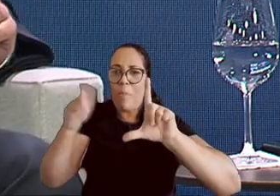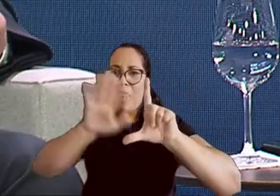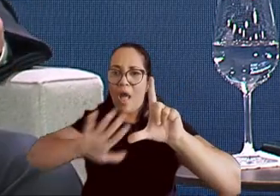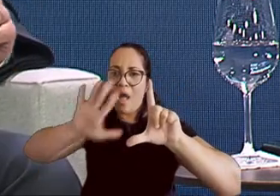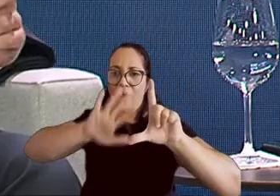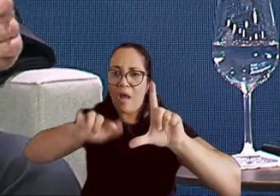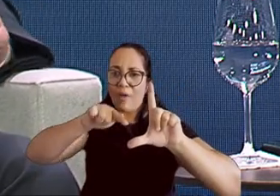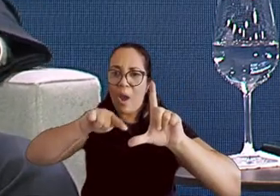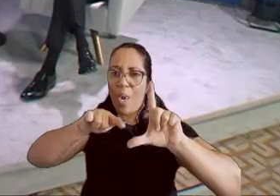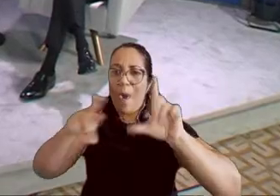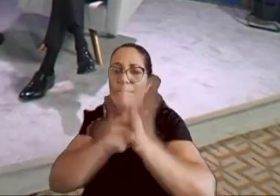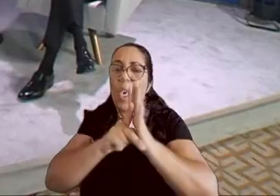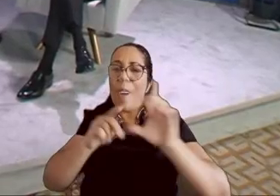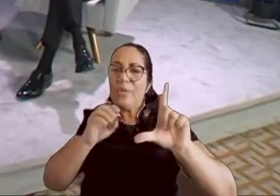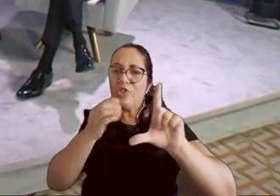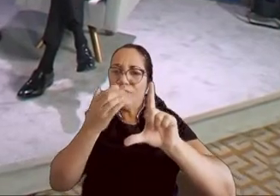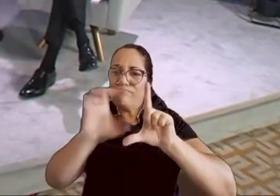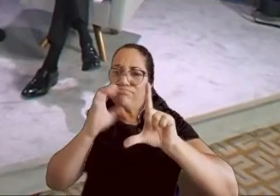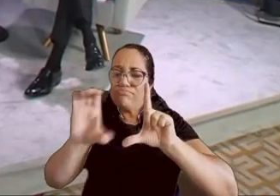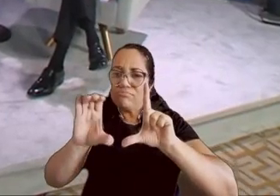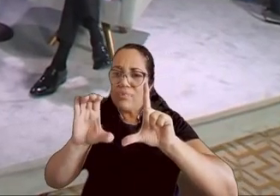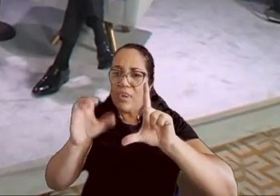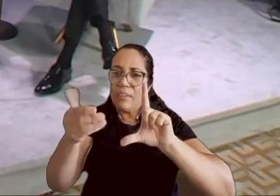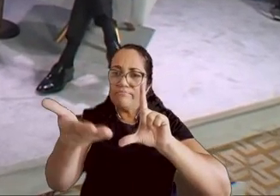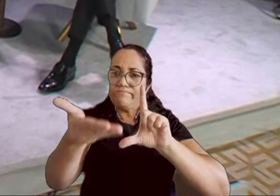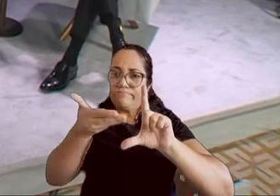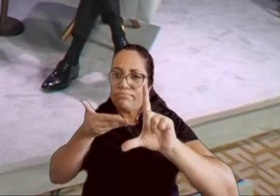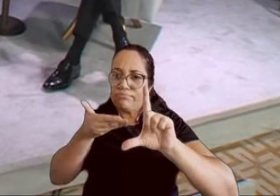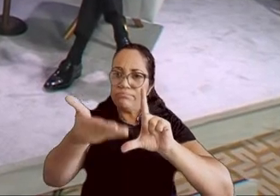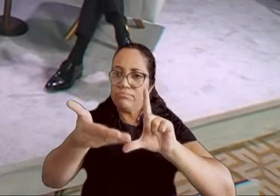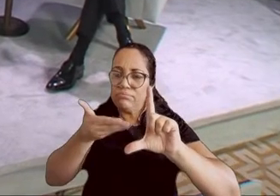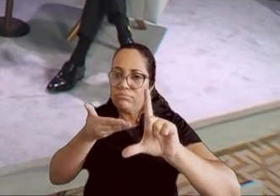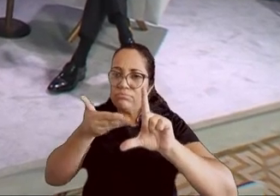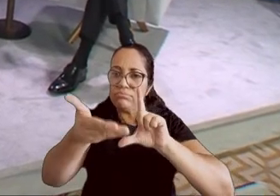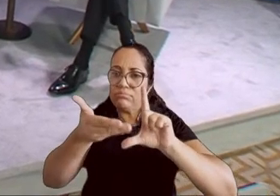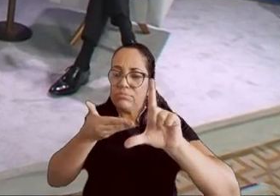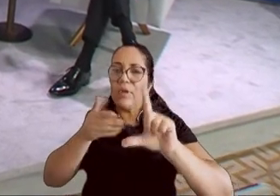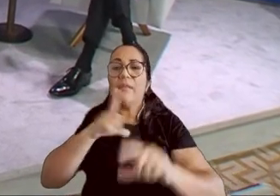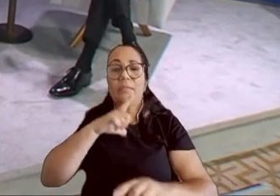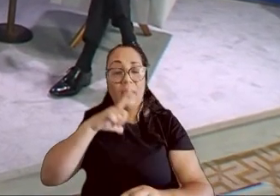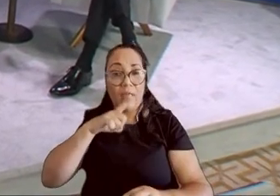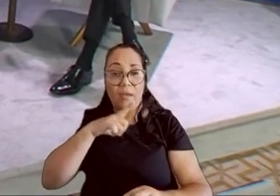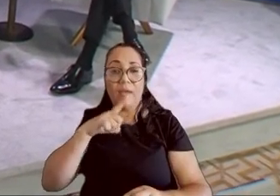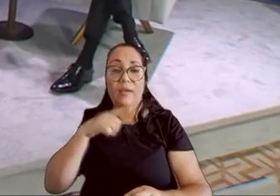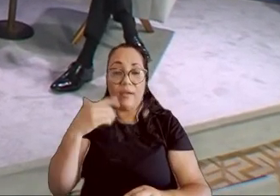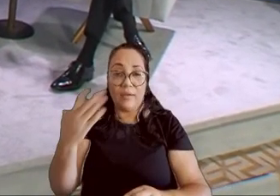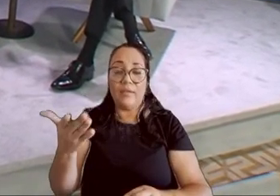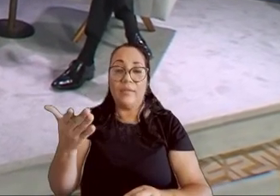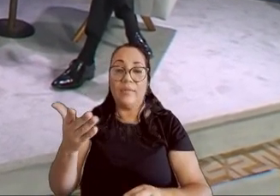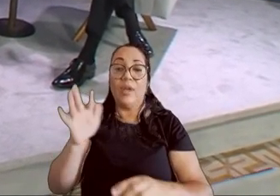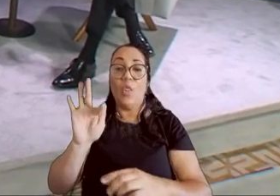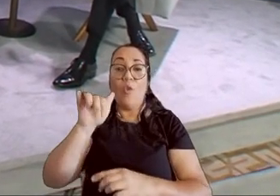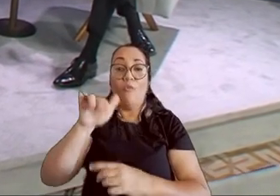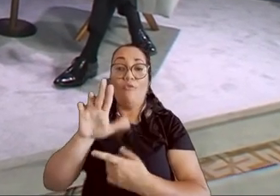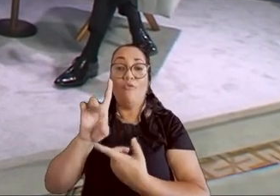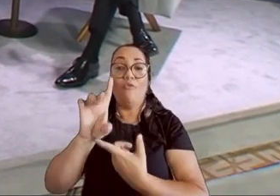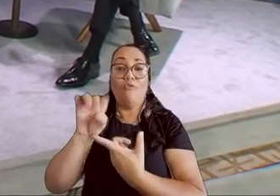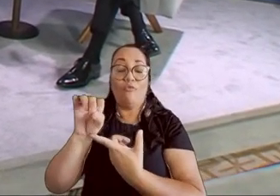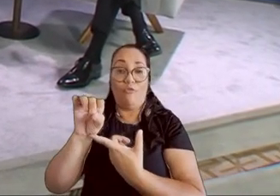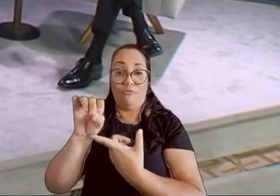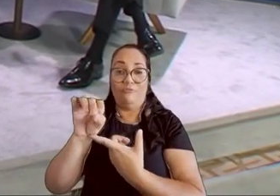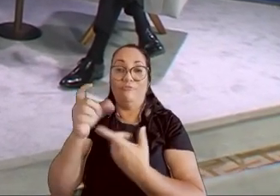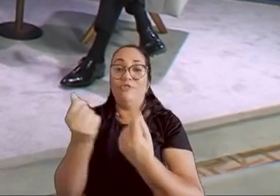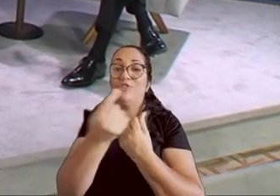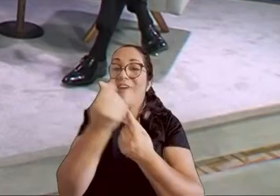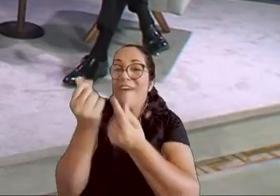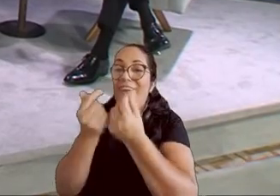fundos de crédito propriamente dito né quando a gente pega os fundos de renda fixa dos bancos muitas